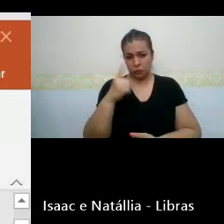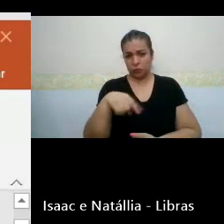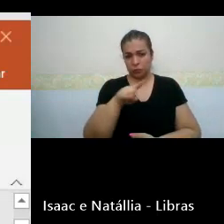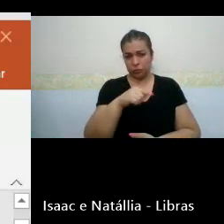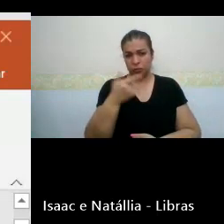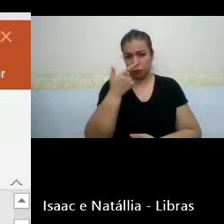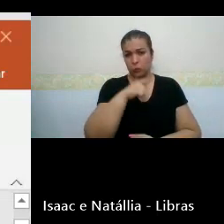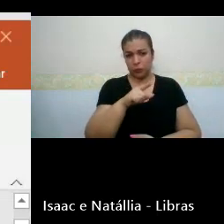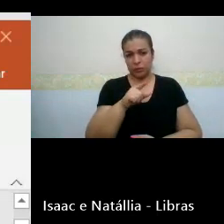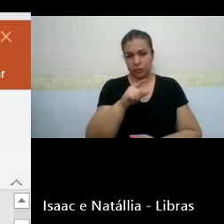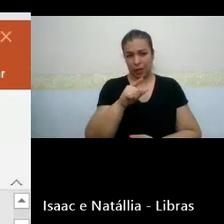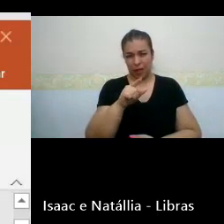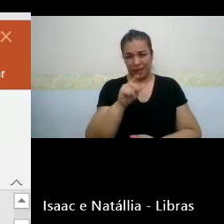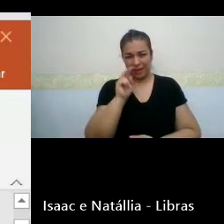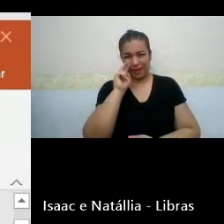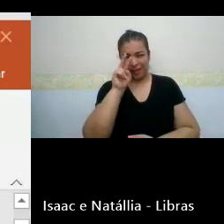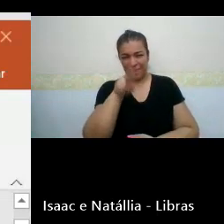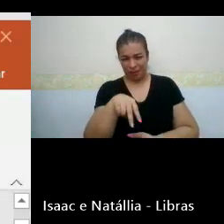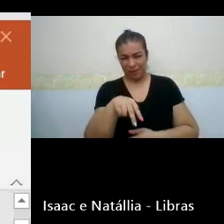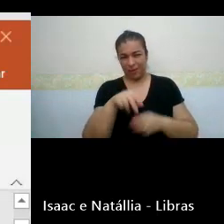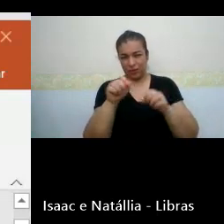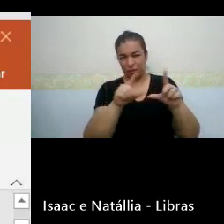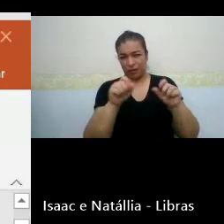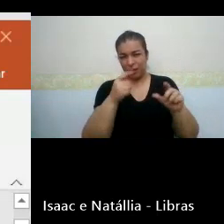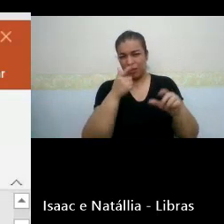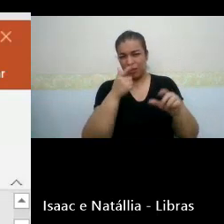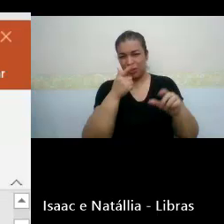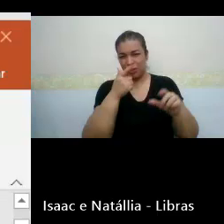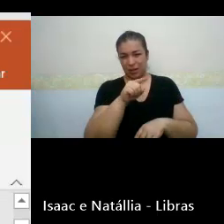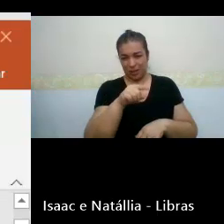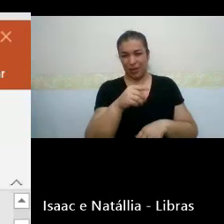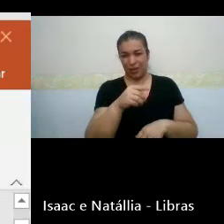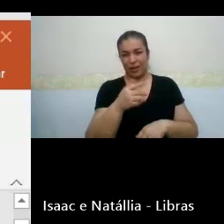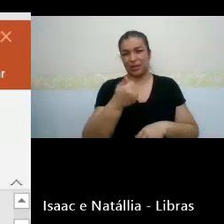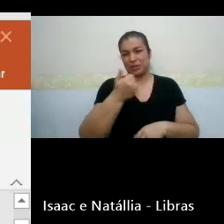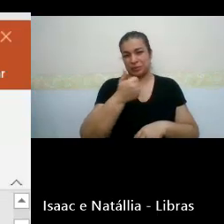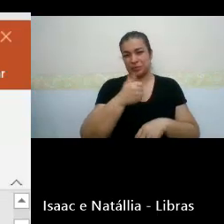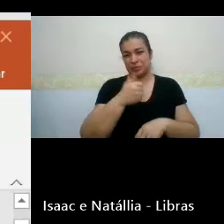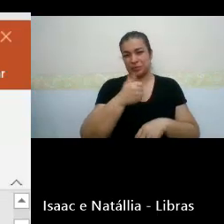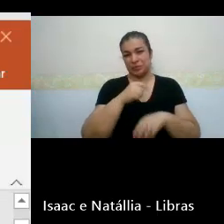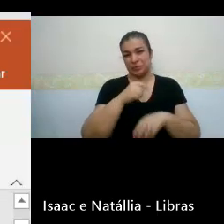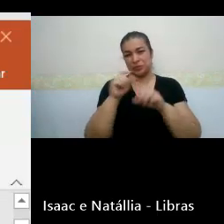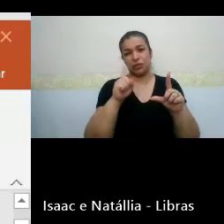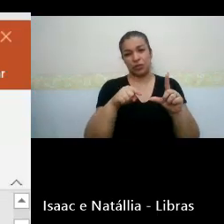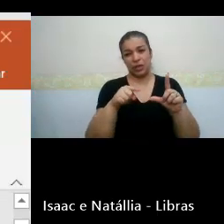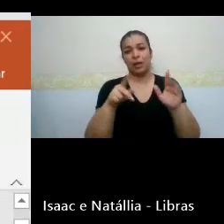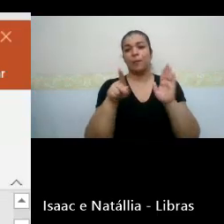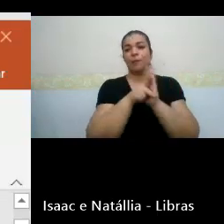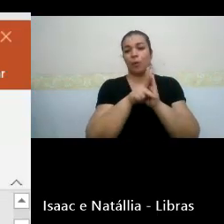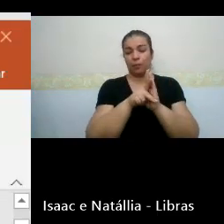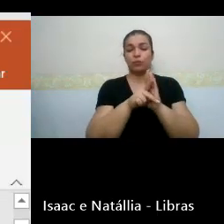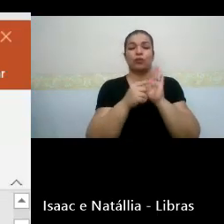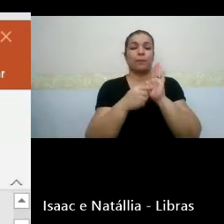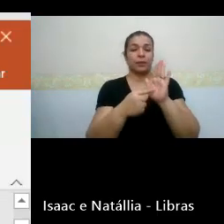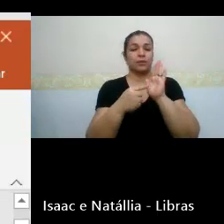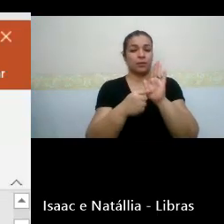conseguindo ler os slides, né? Esse primeiro slide é o slide de apresentação,